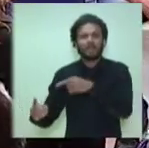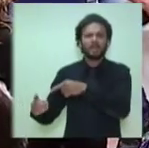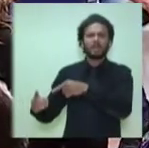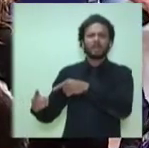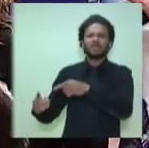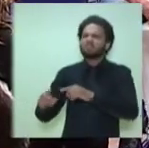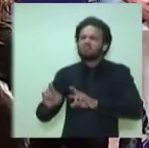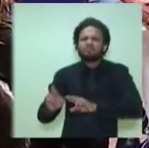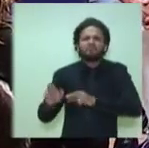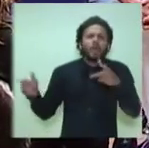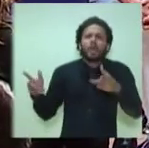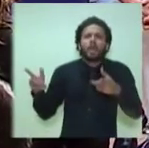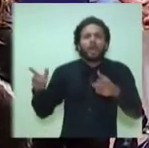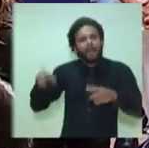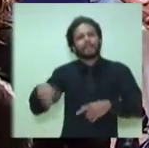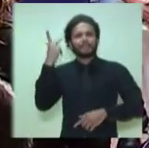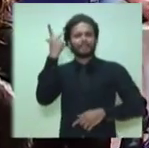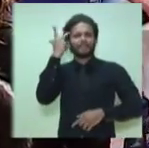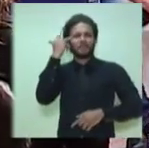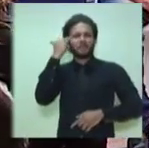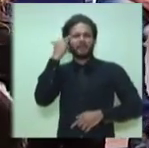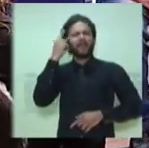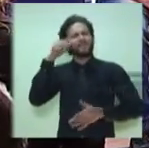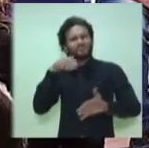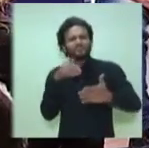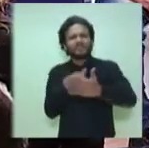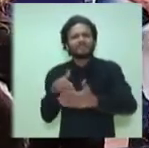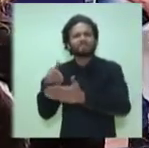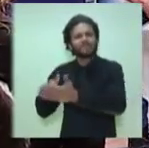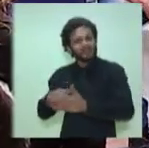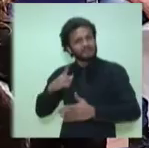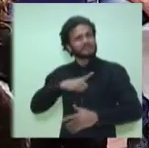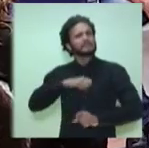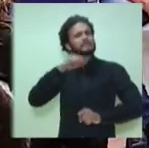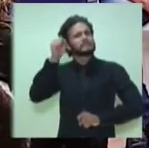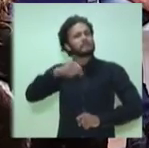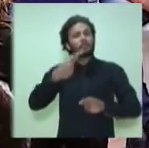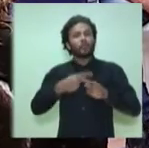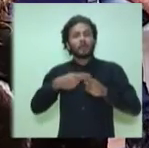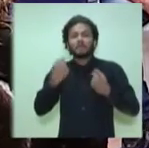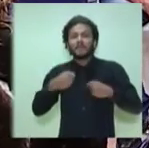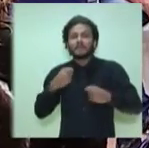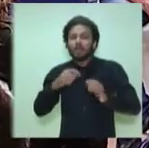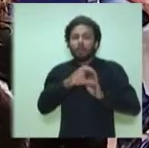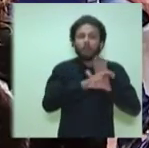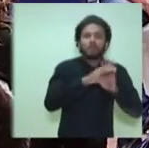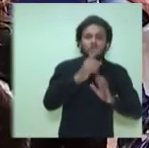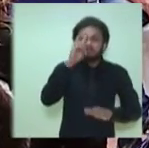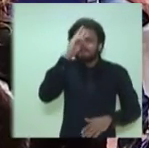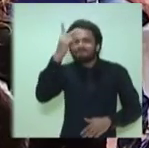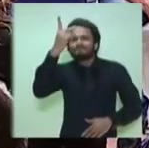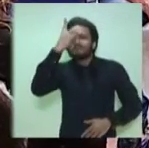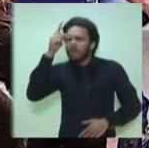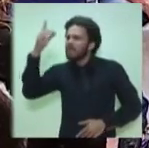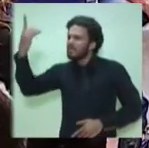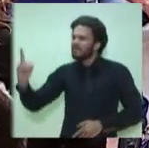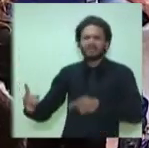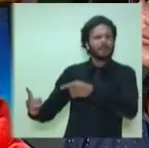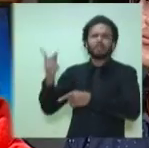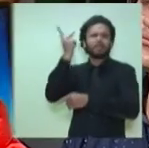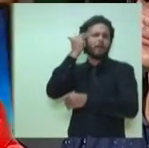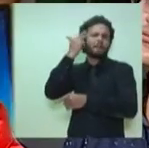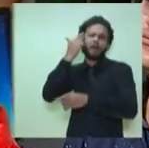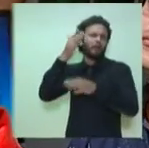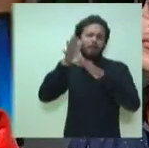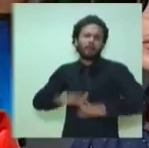ser diferente é que é normal. Esse é o grande desafio. É o desafio de uma mudança de concepção, de entender que todos nós somos normais. Nós